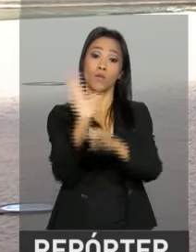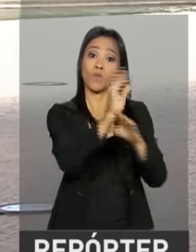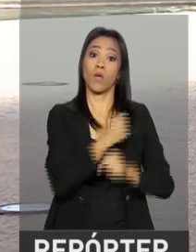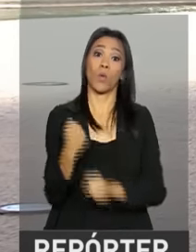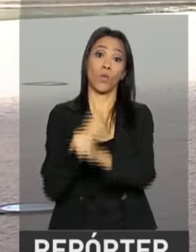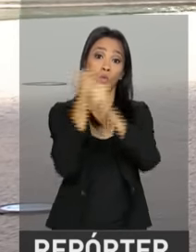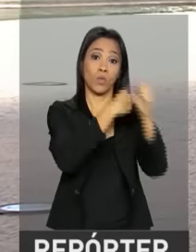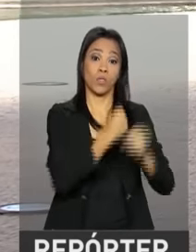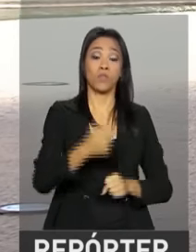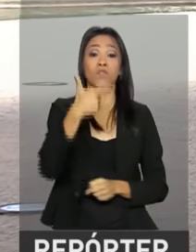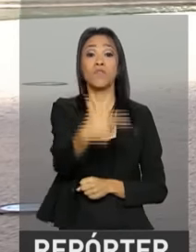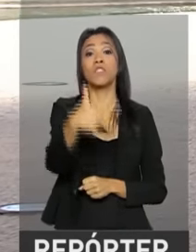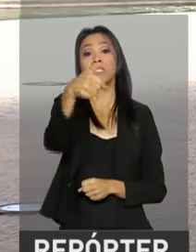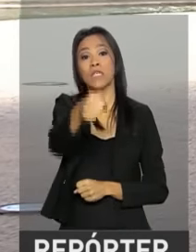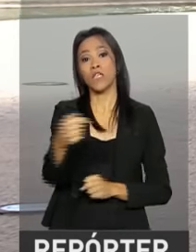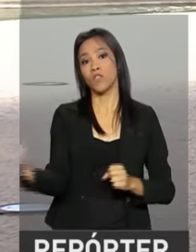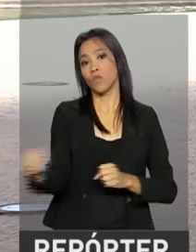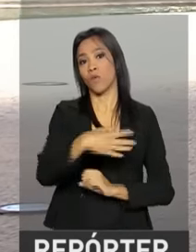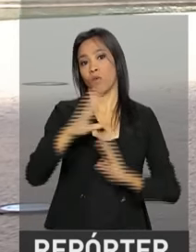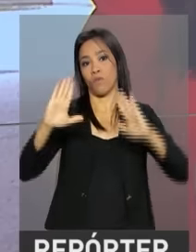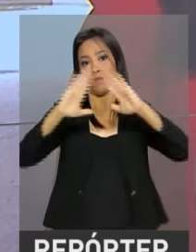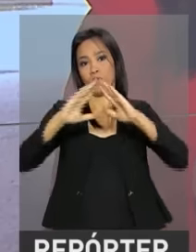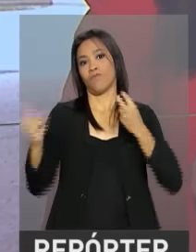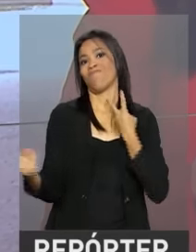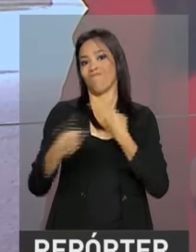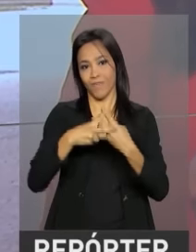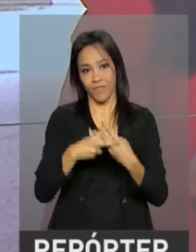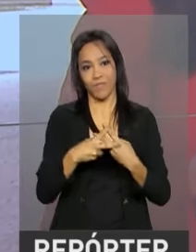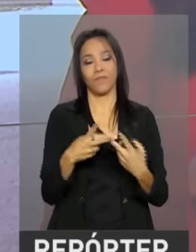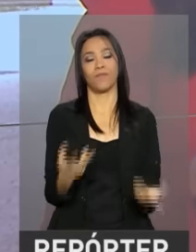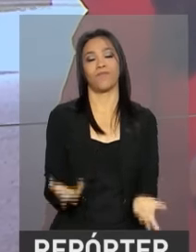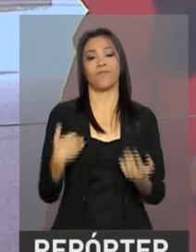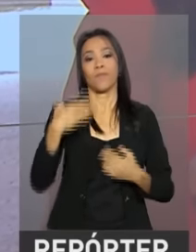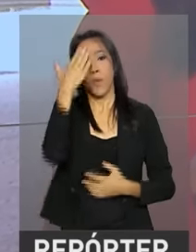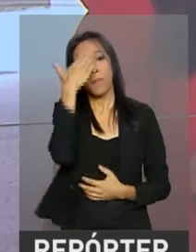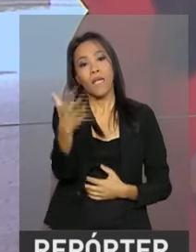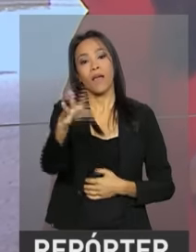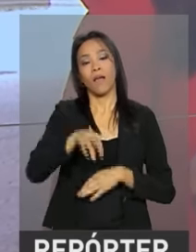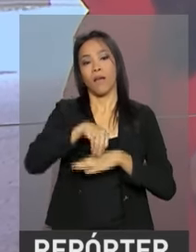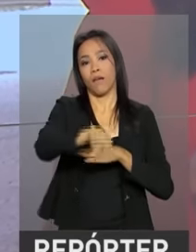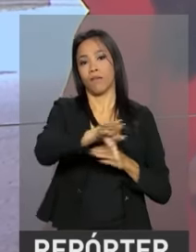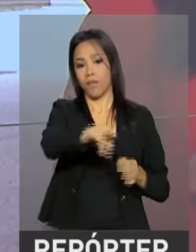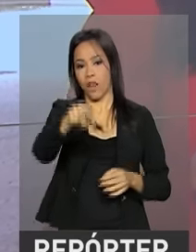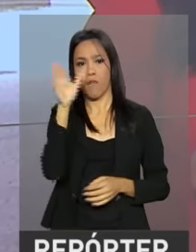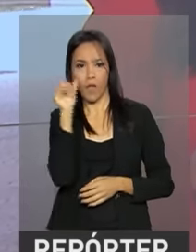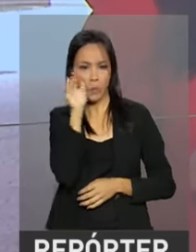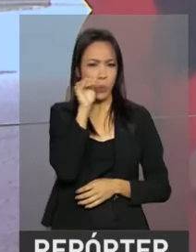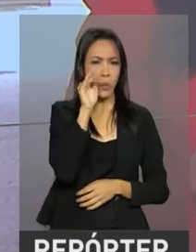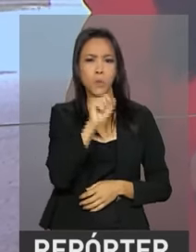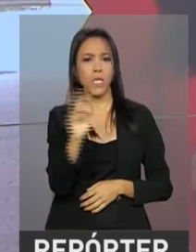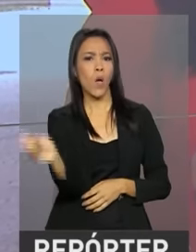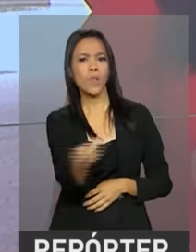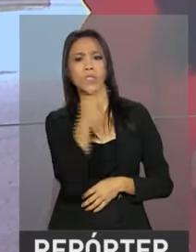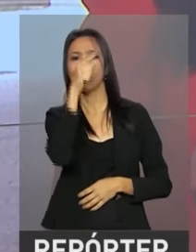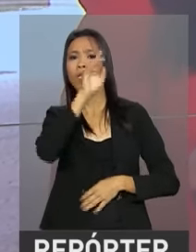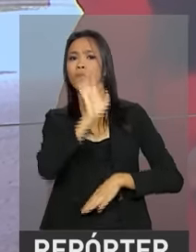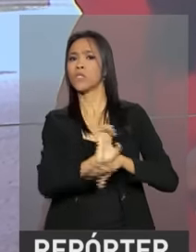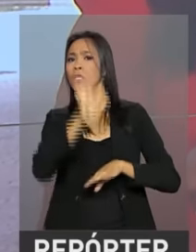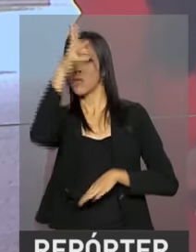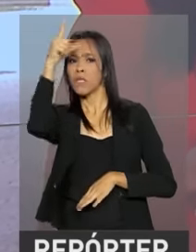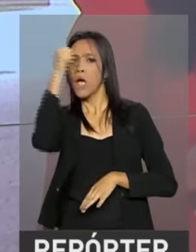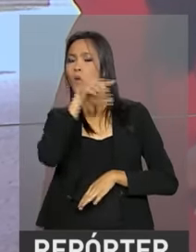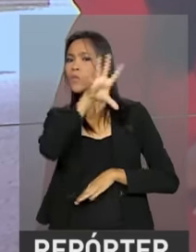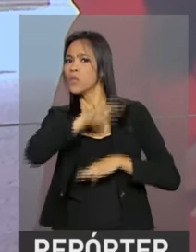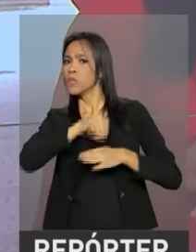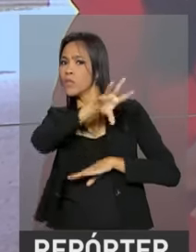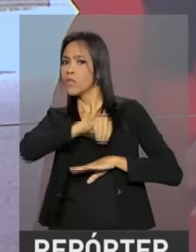27 novos presídios Leandro obrigado Paul pelas informações a Paula vai continuar acompanhando esse assunto lá de Manaus lá no palácio